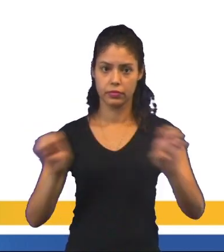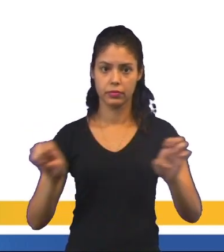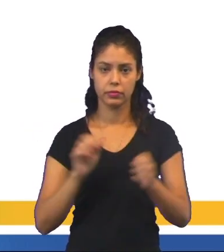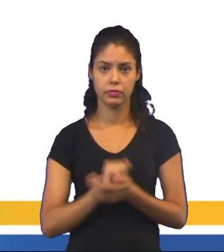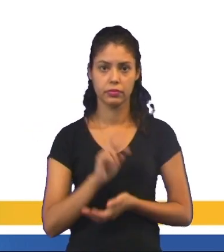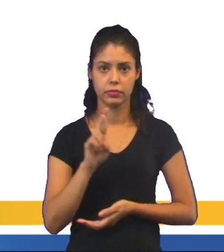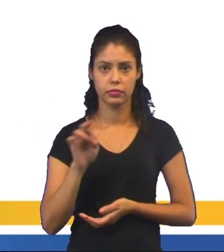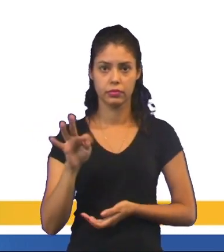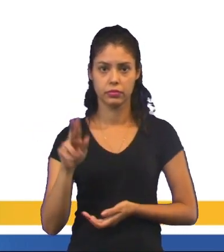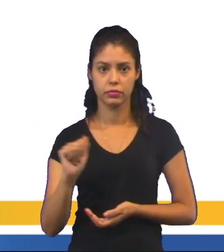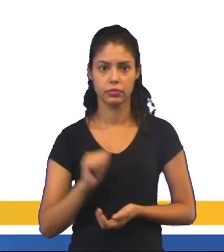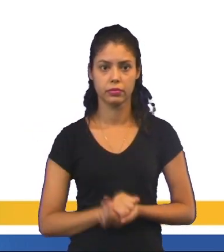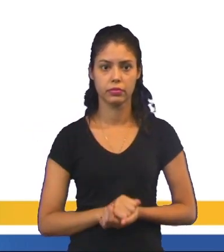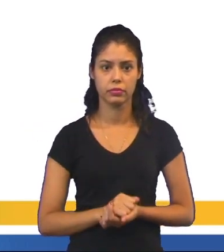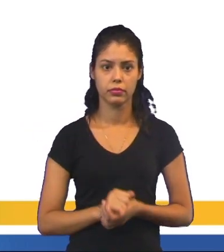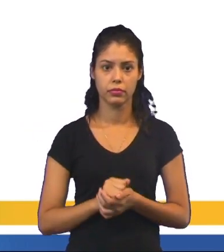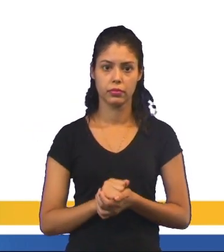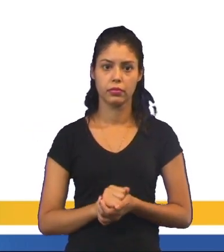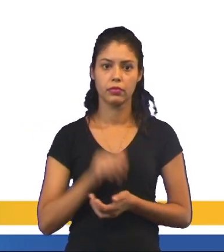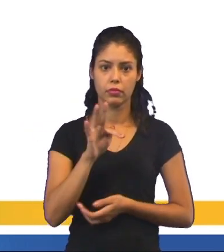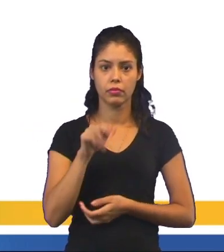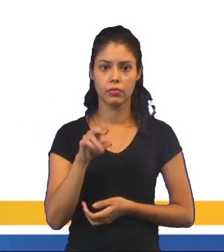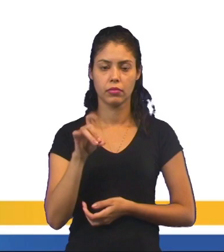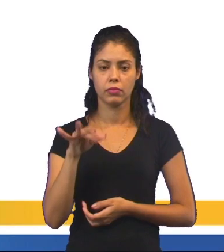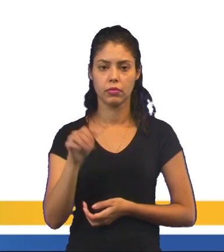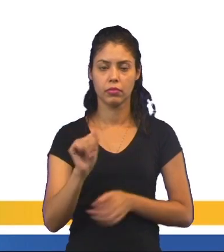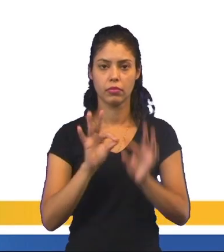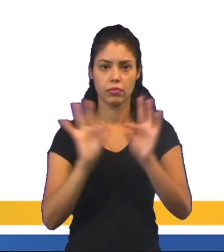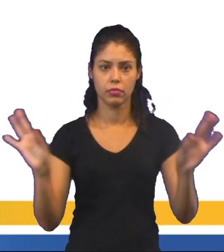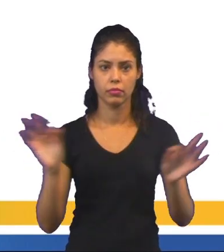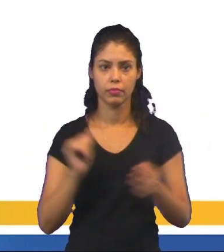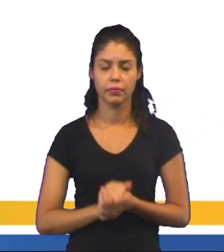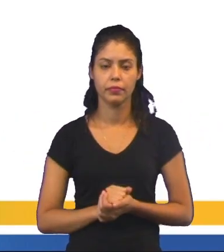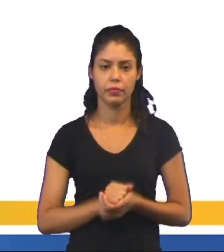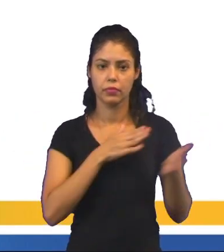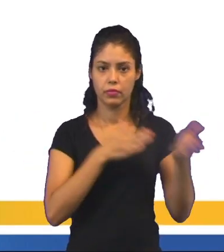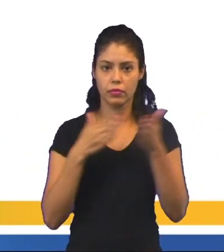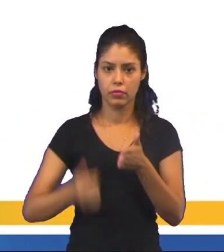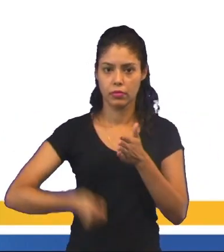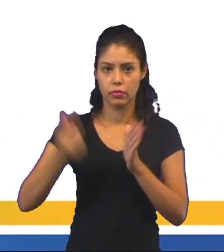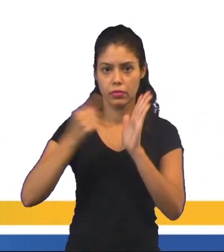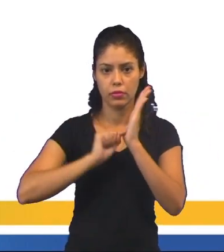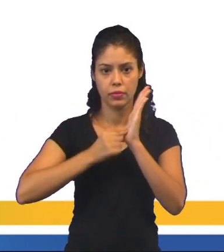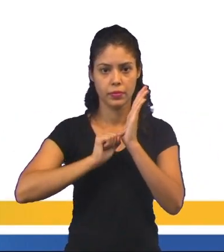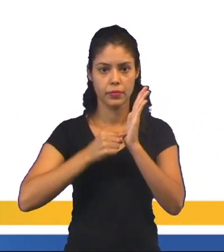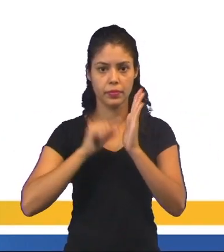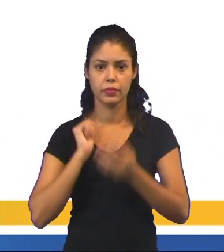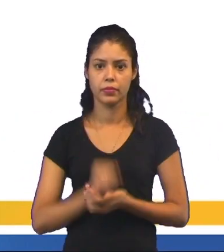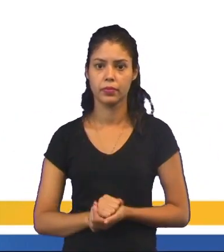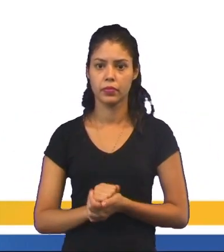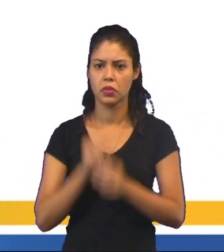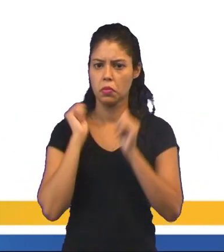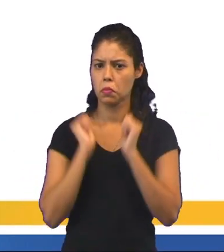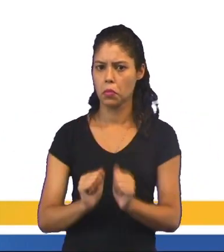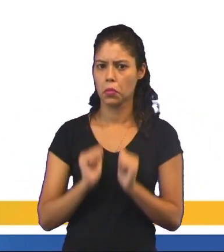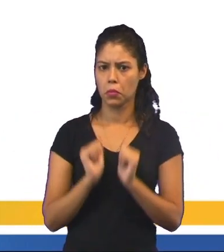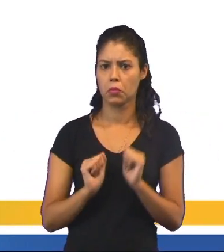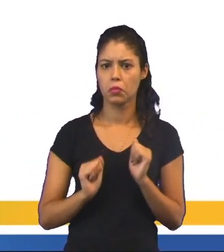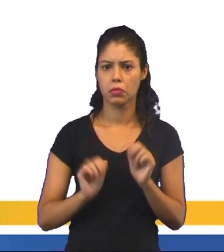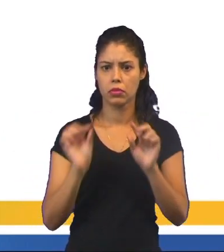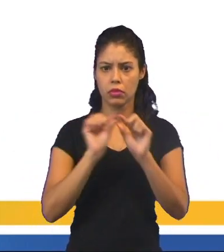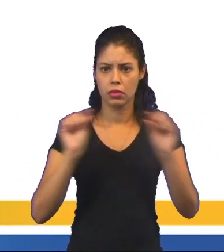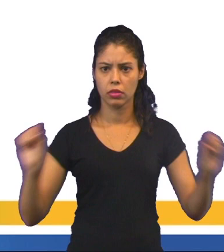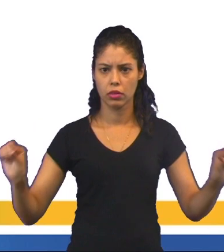de equações de retas a equação fundamental da reta partindo do princípio que pontos